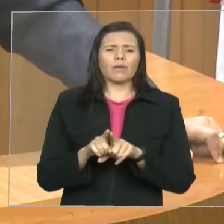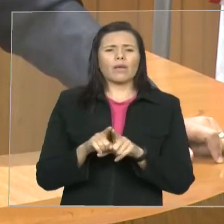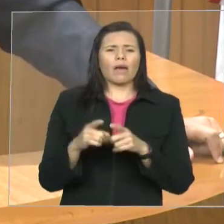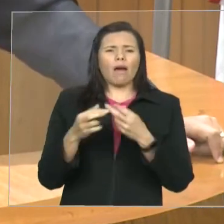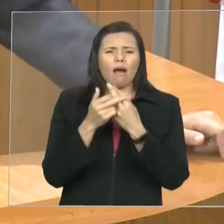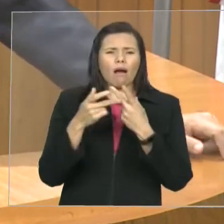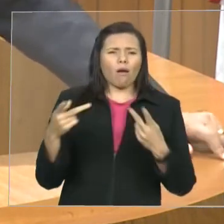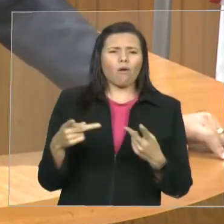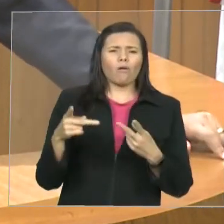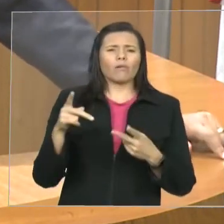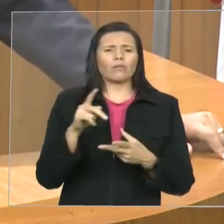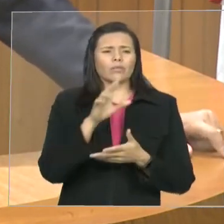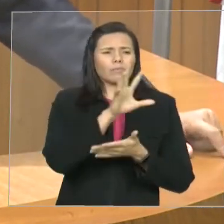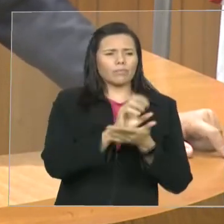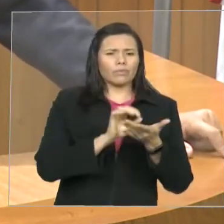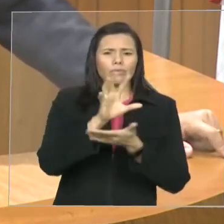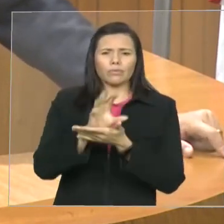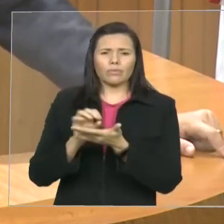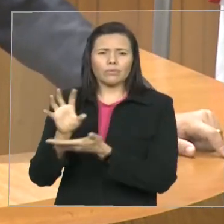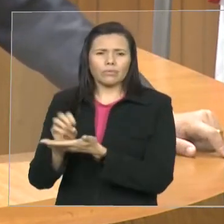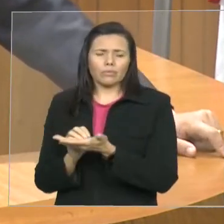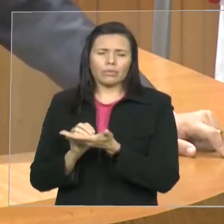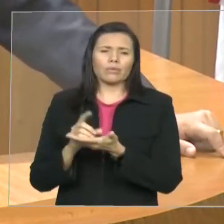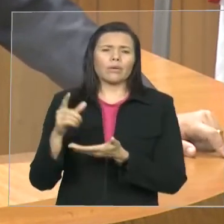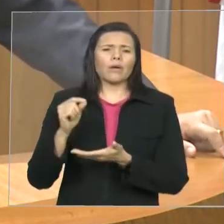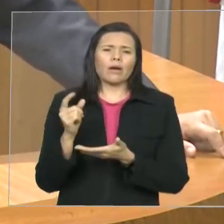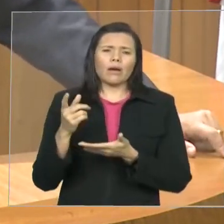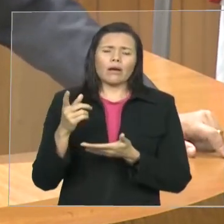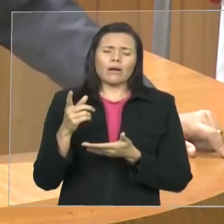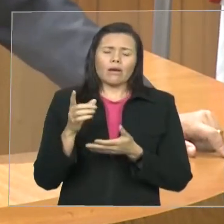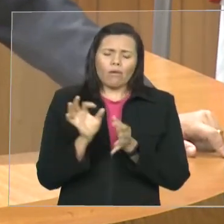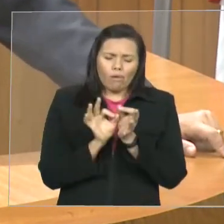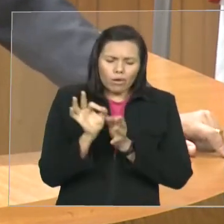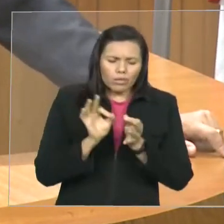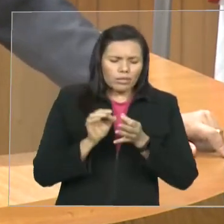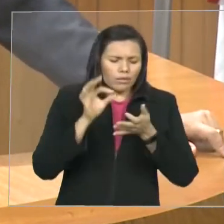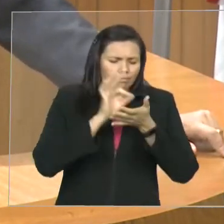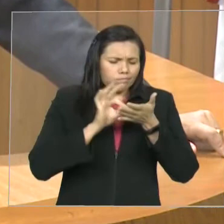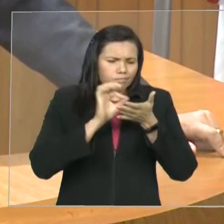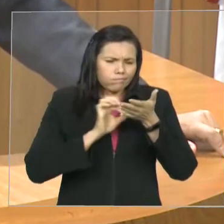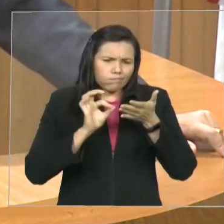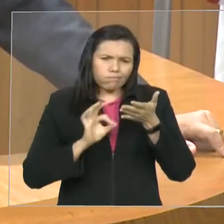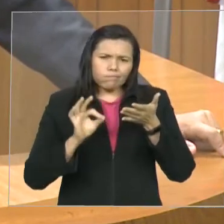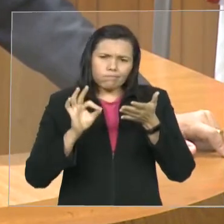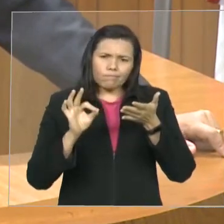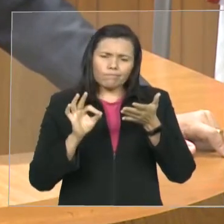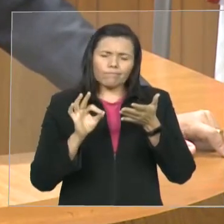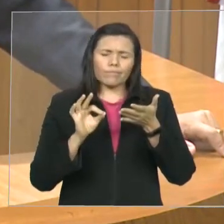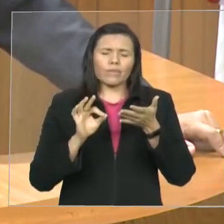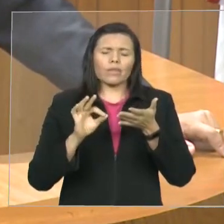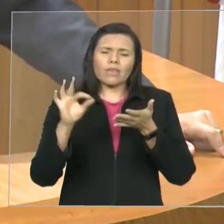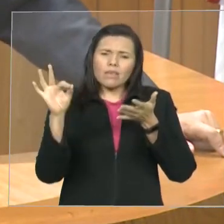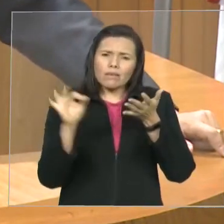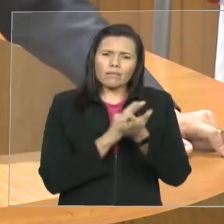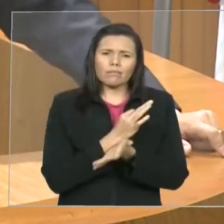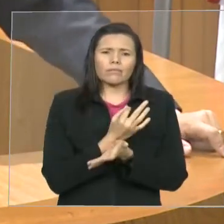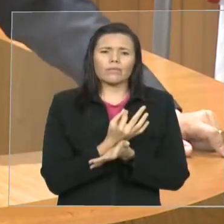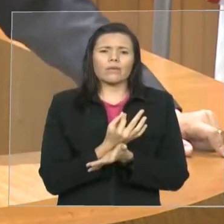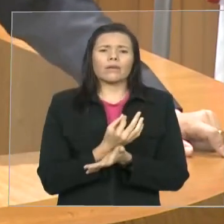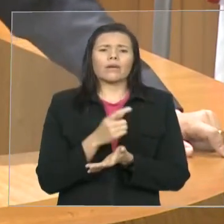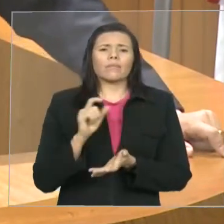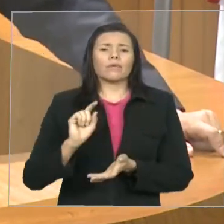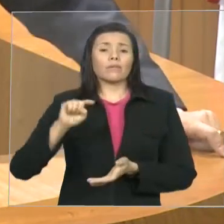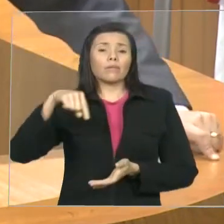este museu, que temos muita fé em Deus, que ainda neste ano haverá de ser inaugurado o Museu Adalberto Franklin, e